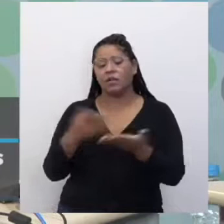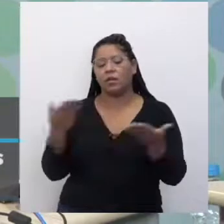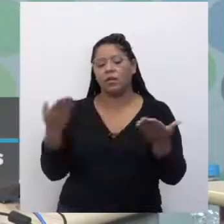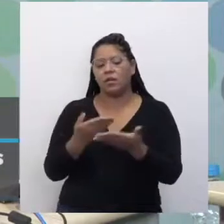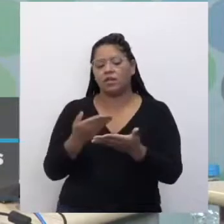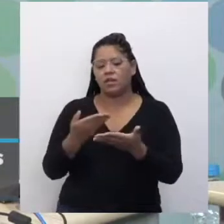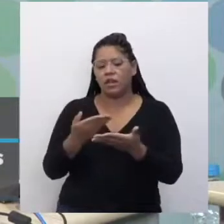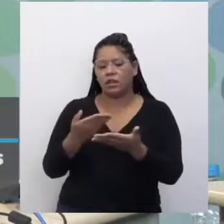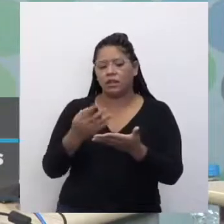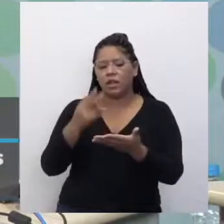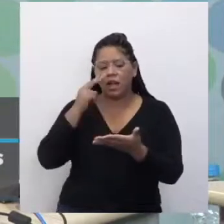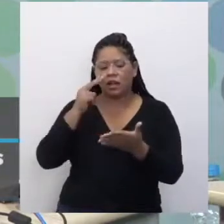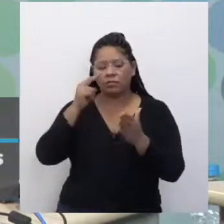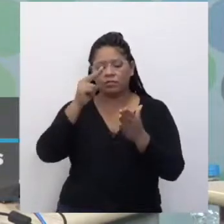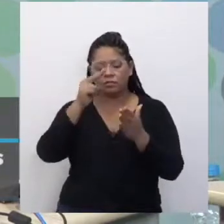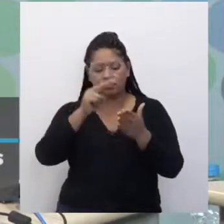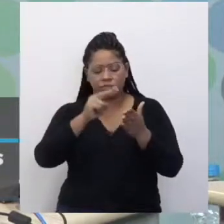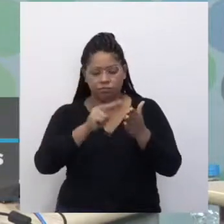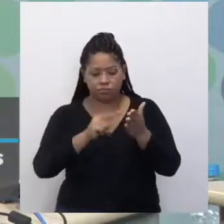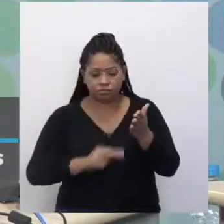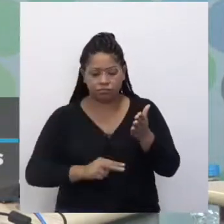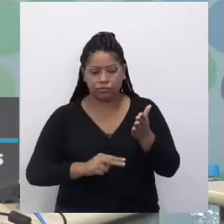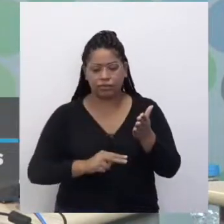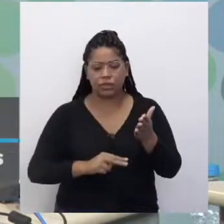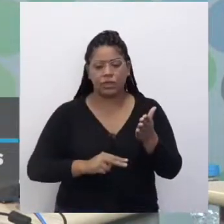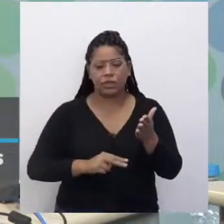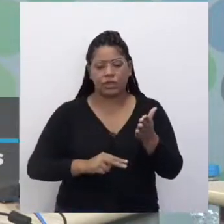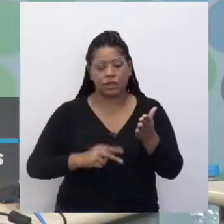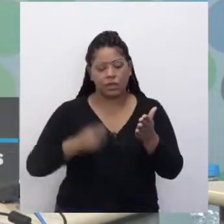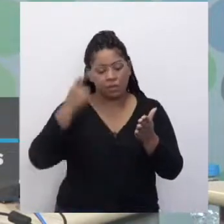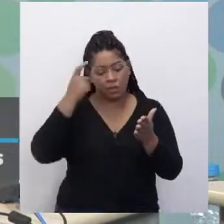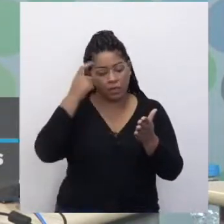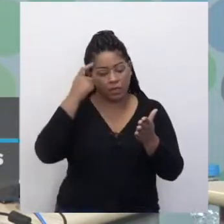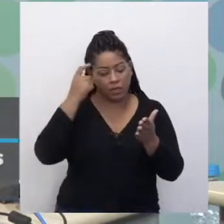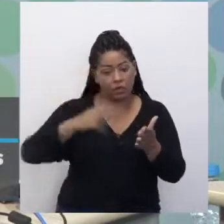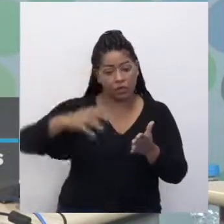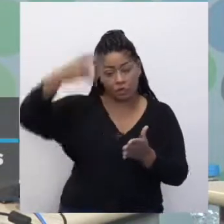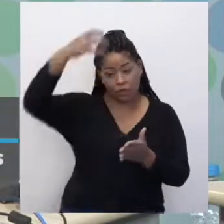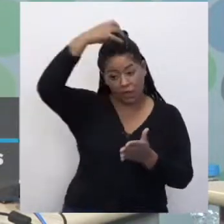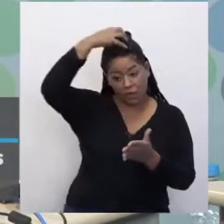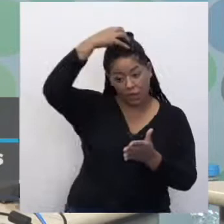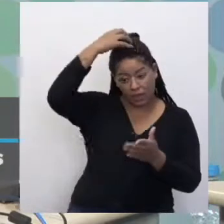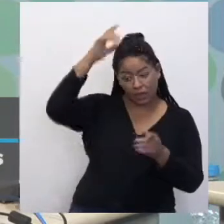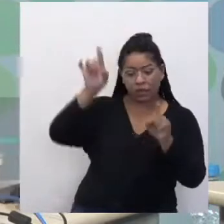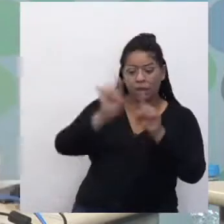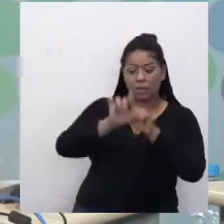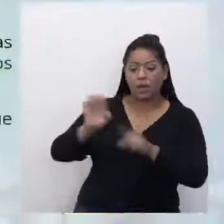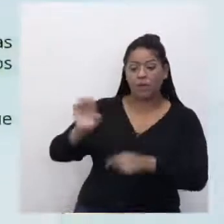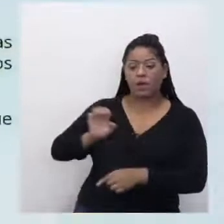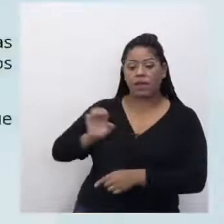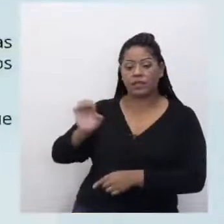alternativas para a gente entender essas aproximações entre o rei e a burguesia. Dá uma olhada.